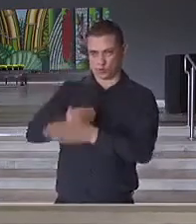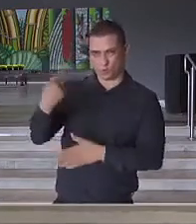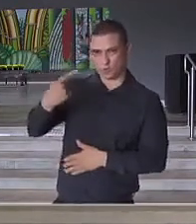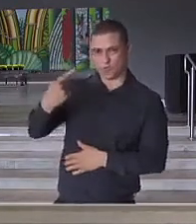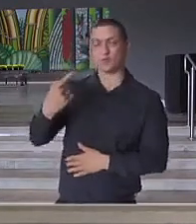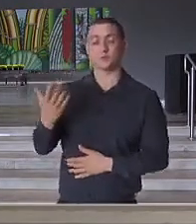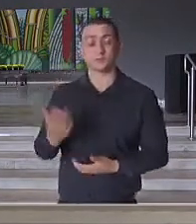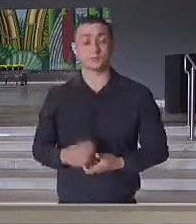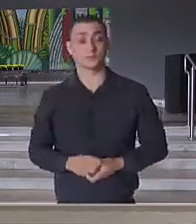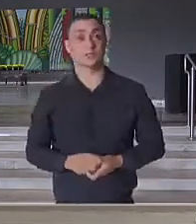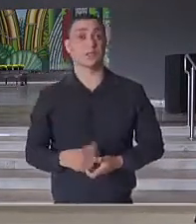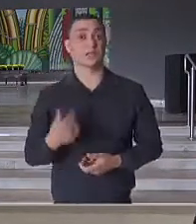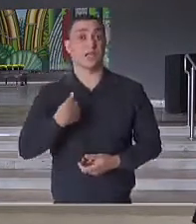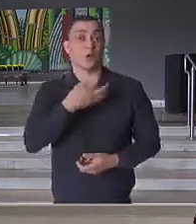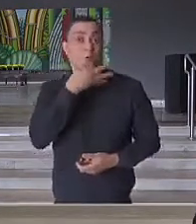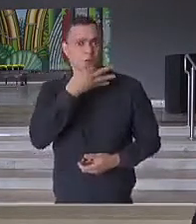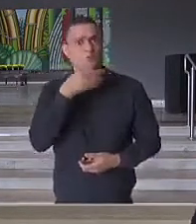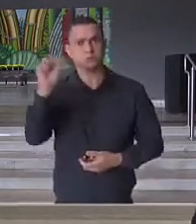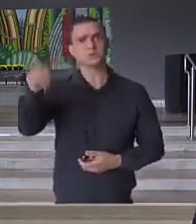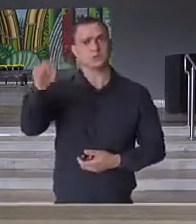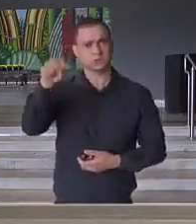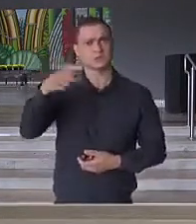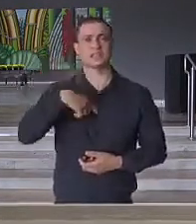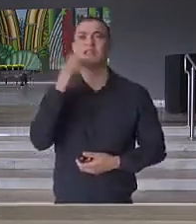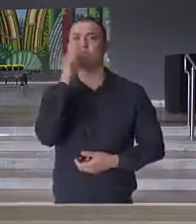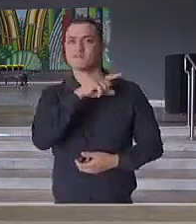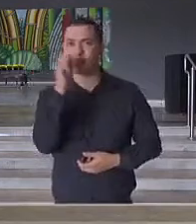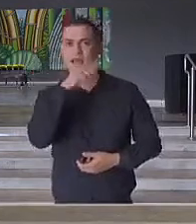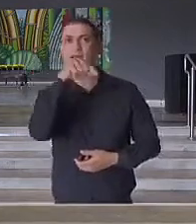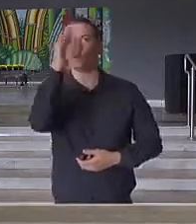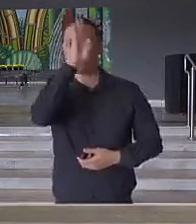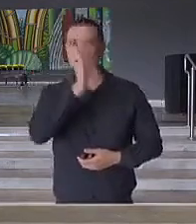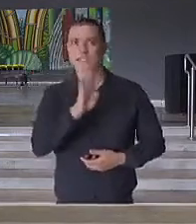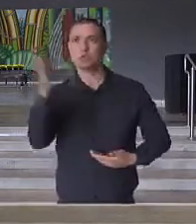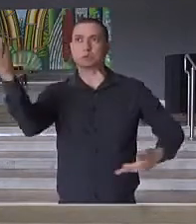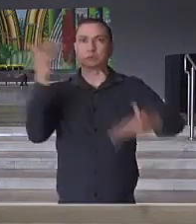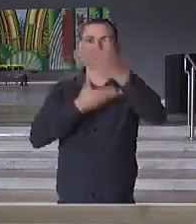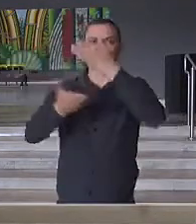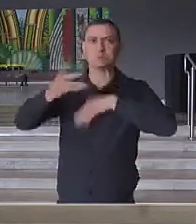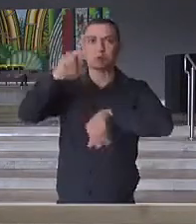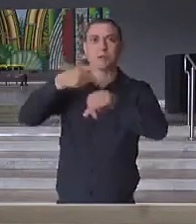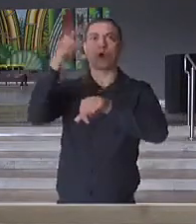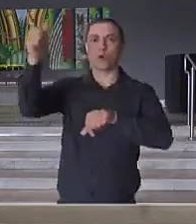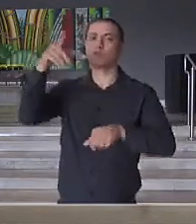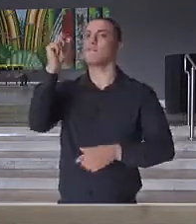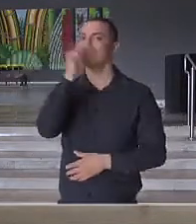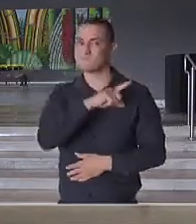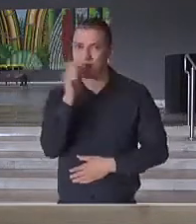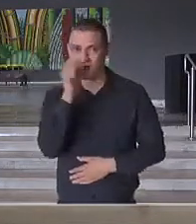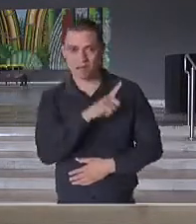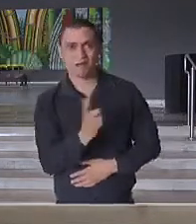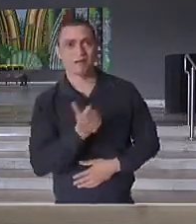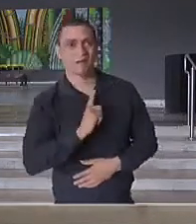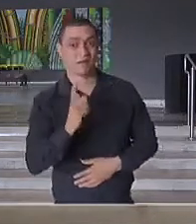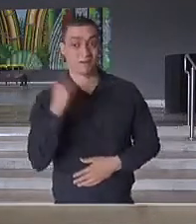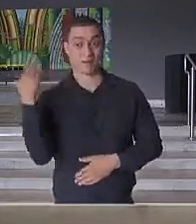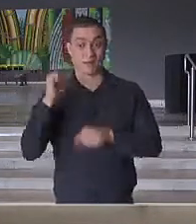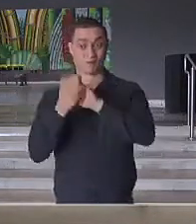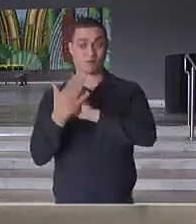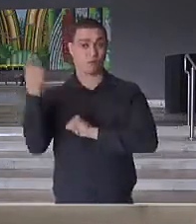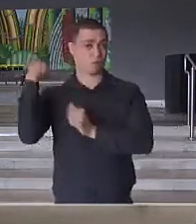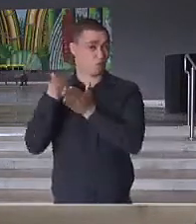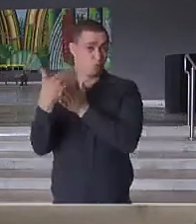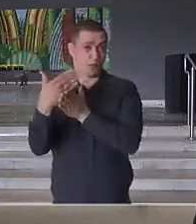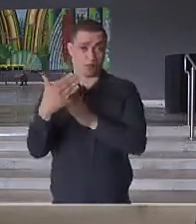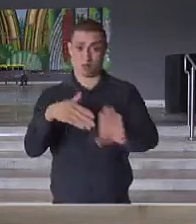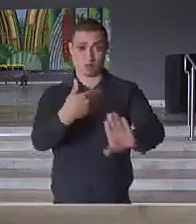pergunta, a meu ver, sim, houve uma falha da diplomacia brasileira. Aliás, uma falha desde o início de um processo de pandemia e mesmo o início